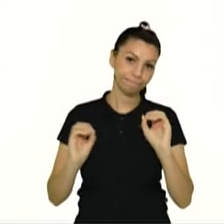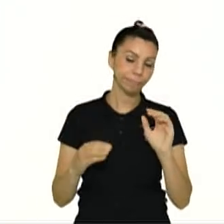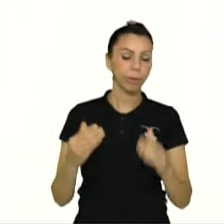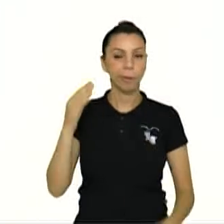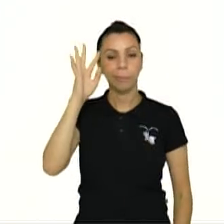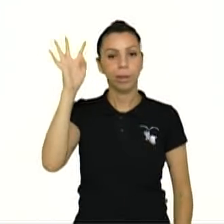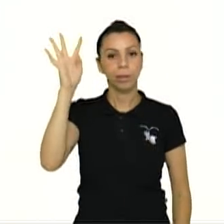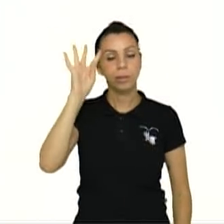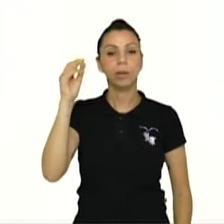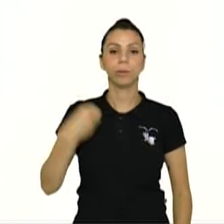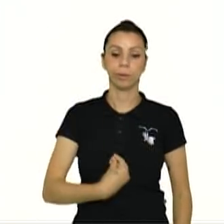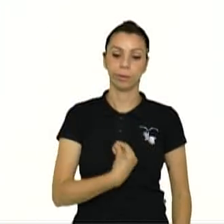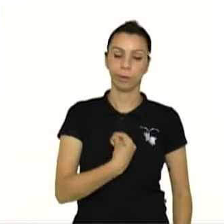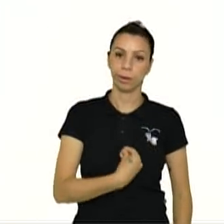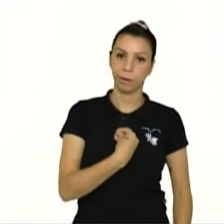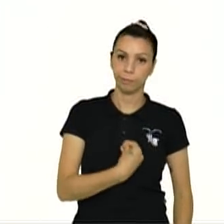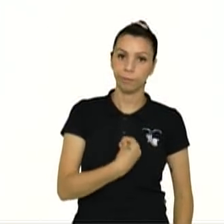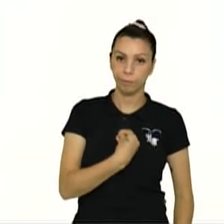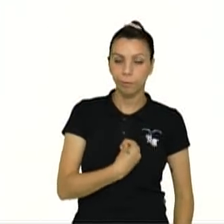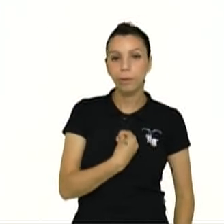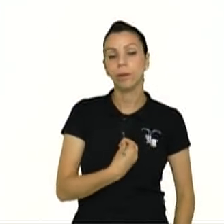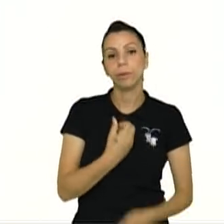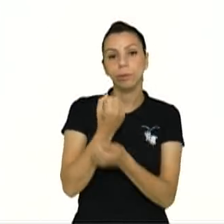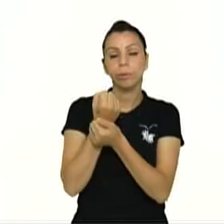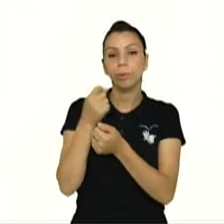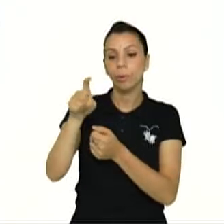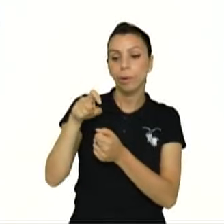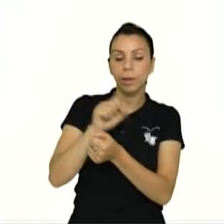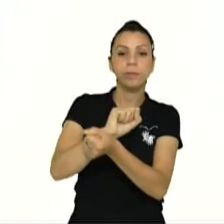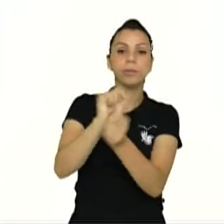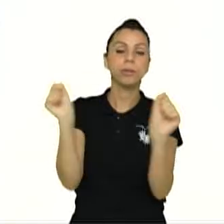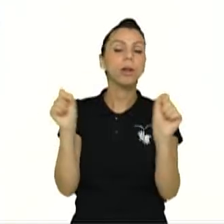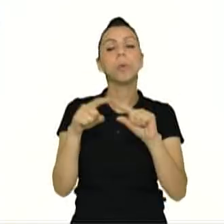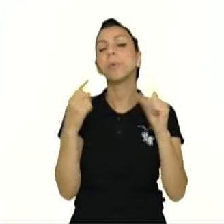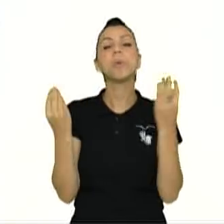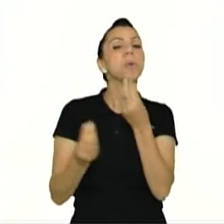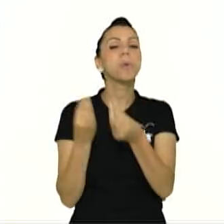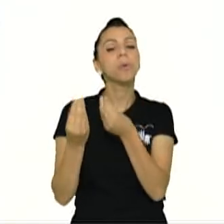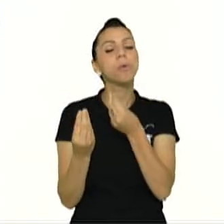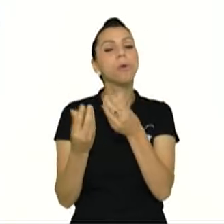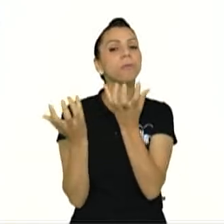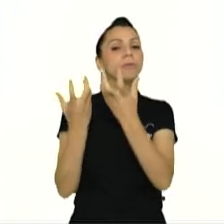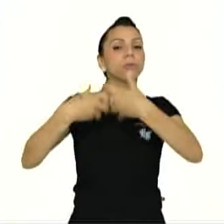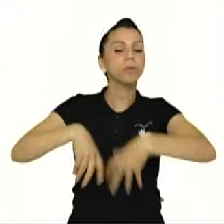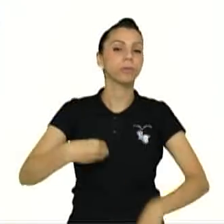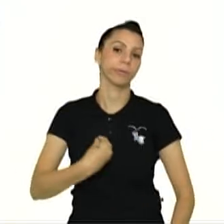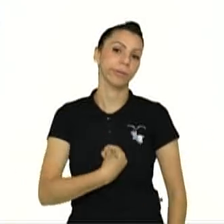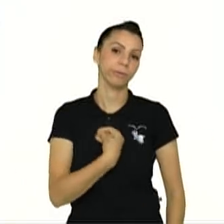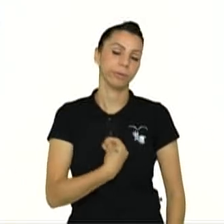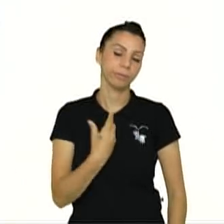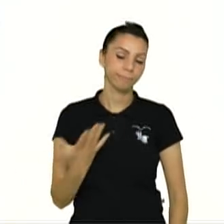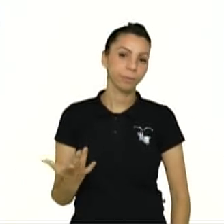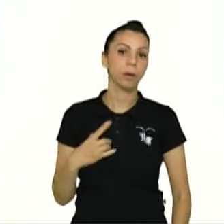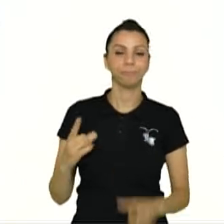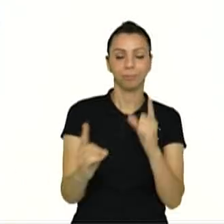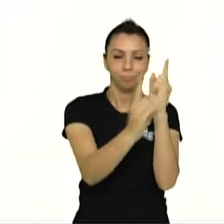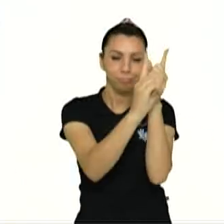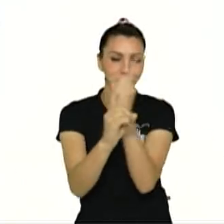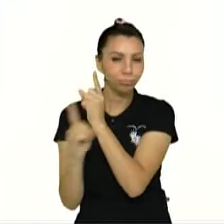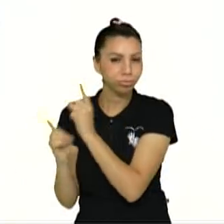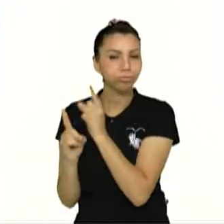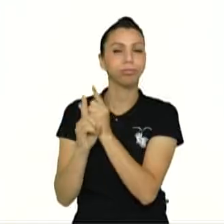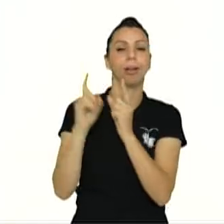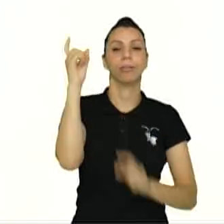afro-brasileiros, dos recém-libertos, como foi a vida deles então? Então olha só, muitas dificuldades socioeconômicas,